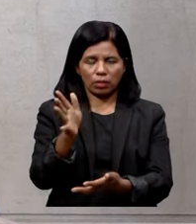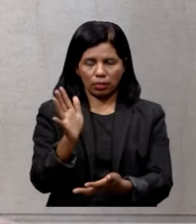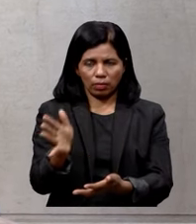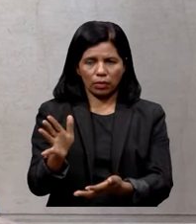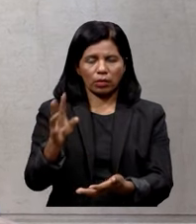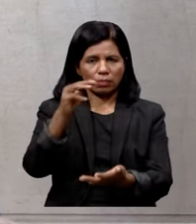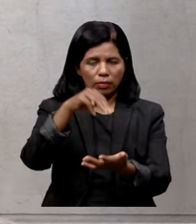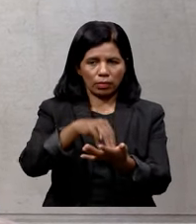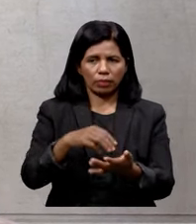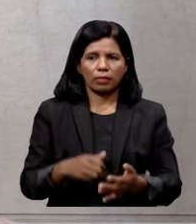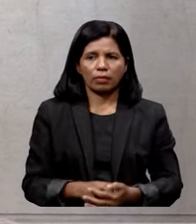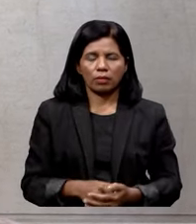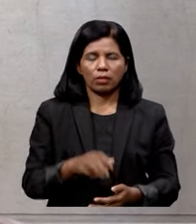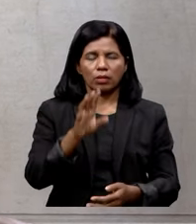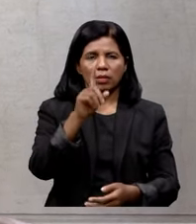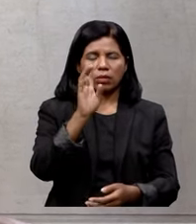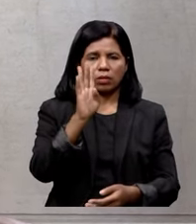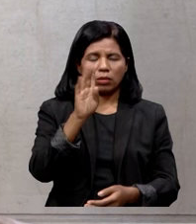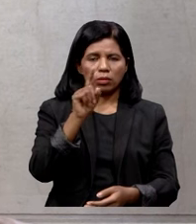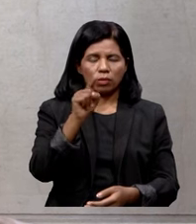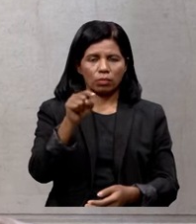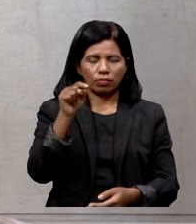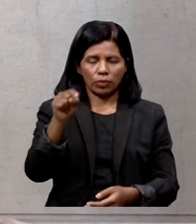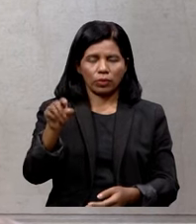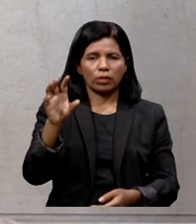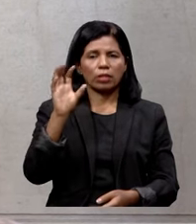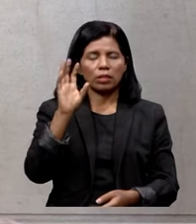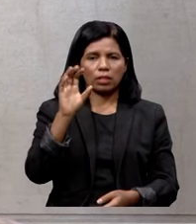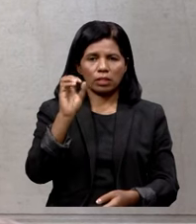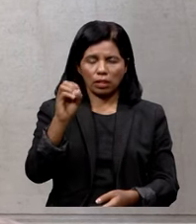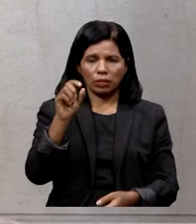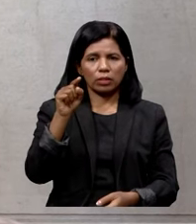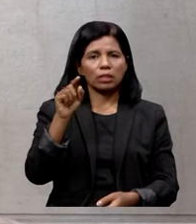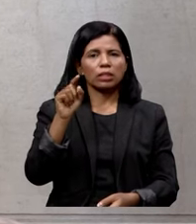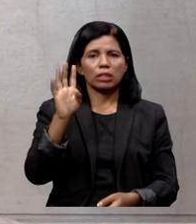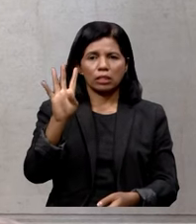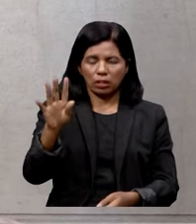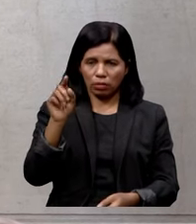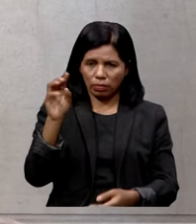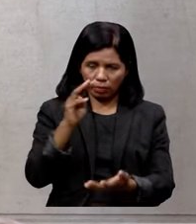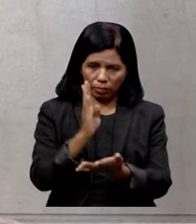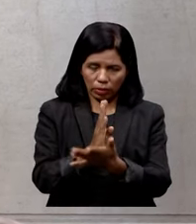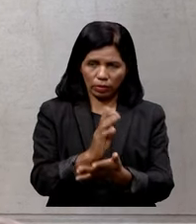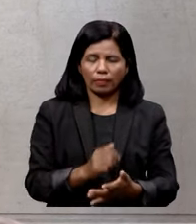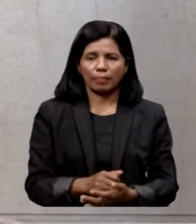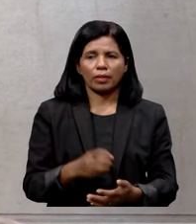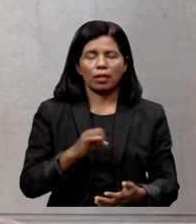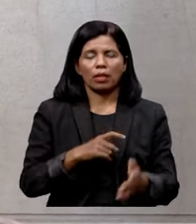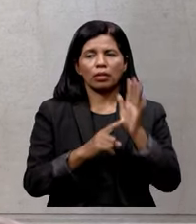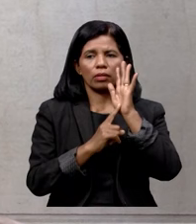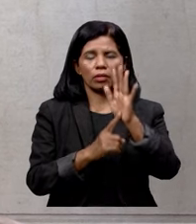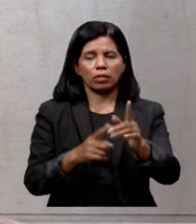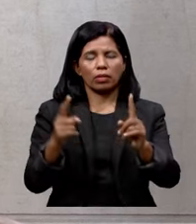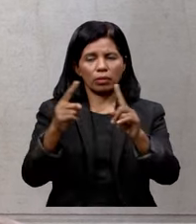1.050 bilhões cá 1.05 bilhões e da nem marca hoje atualiza para o senhor